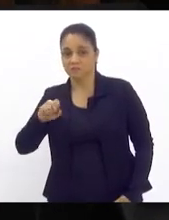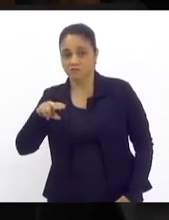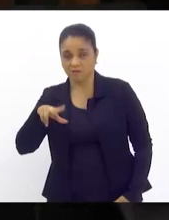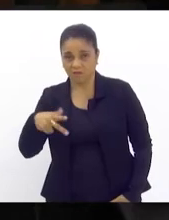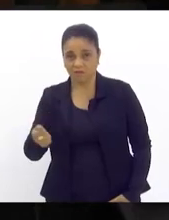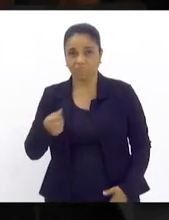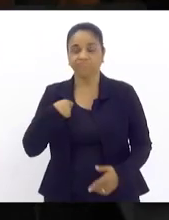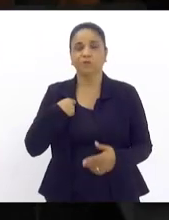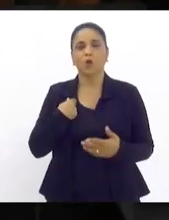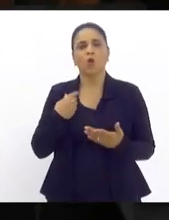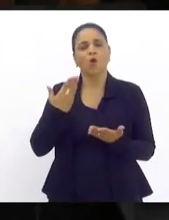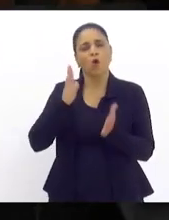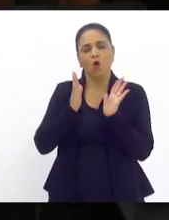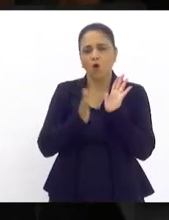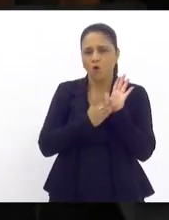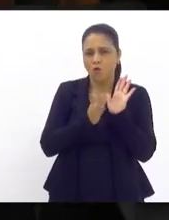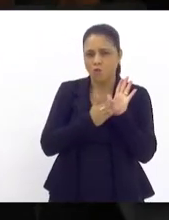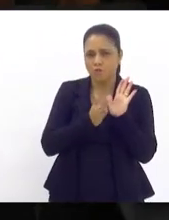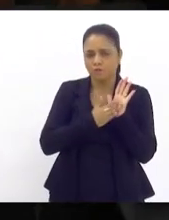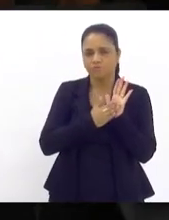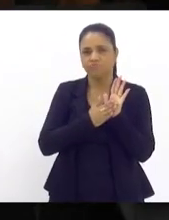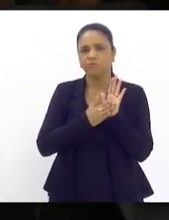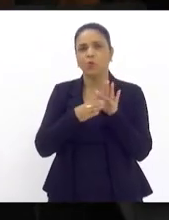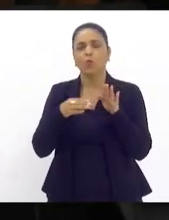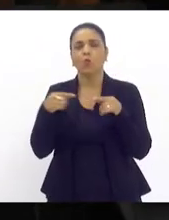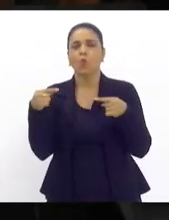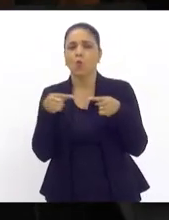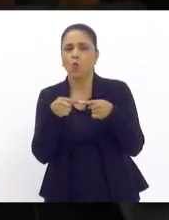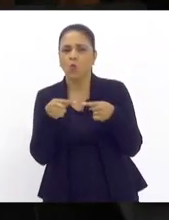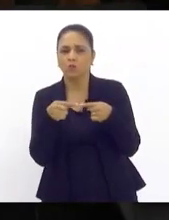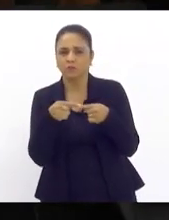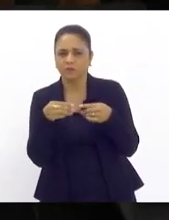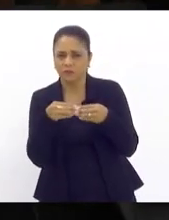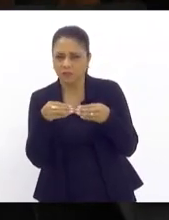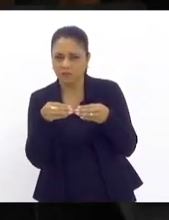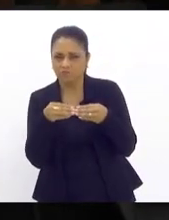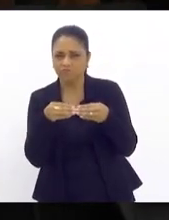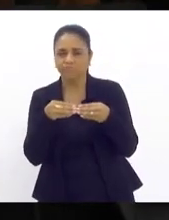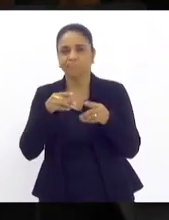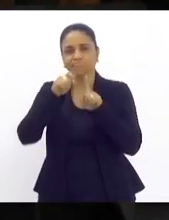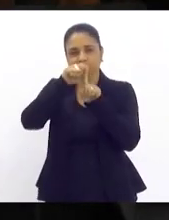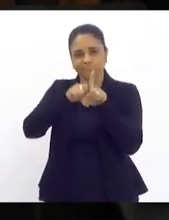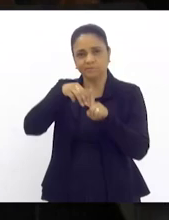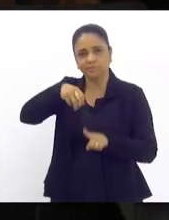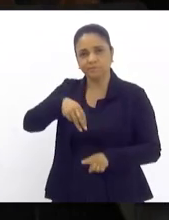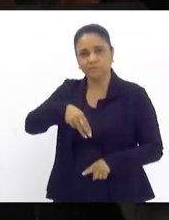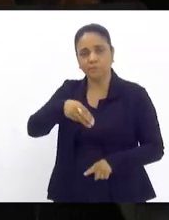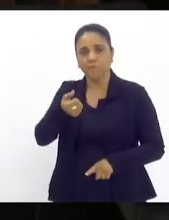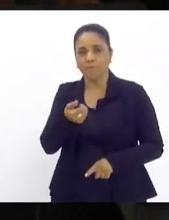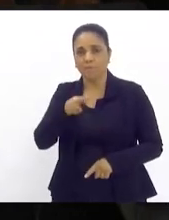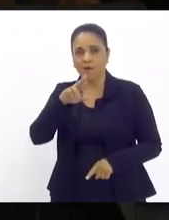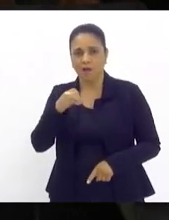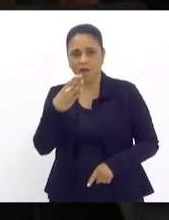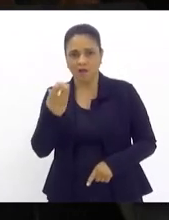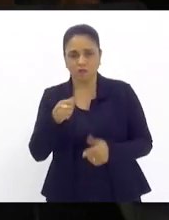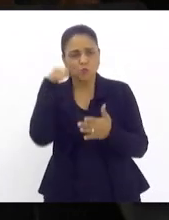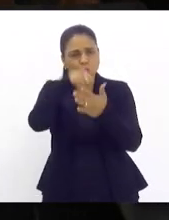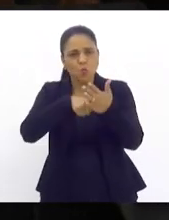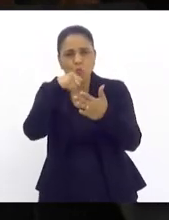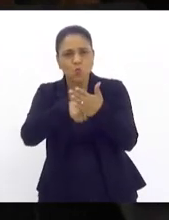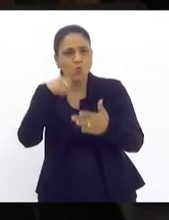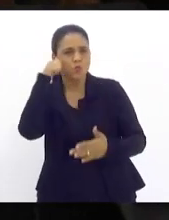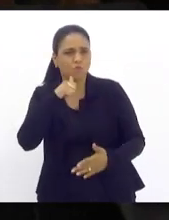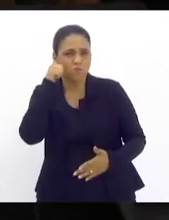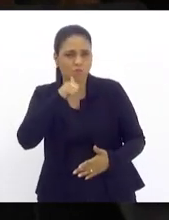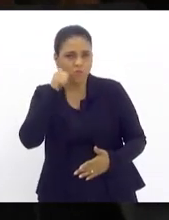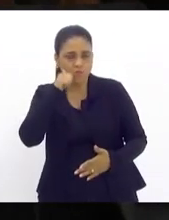o acordo do mês de março, mês da luta das mulheres, cada